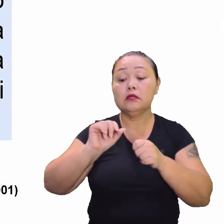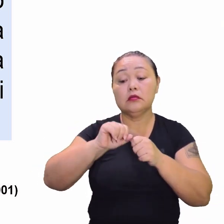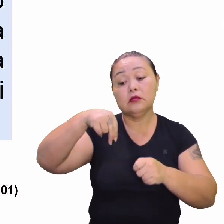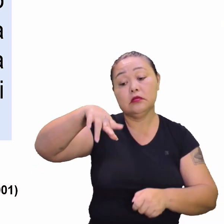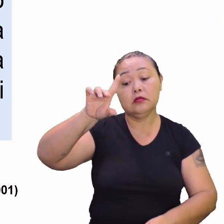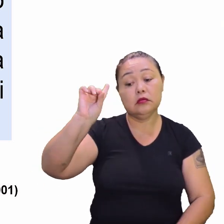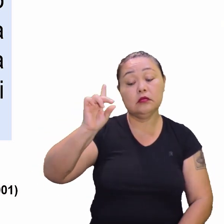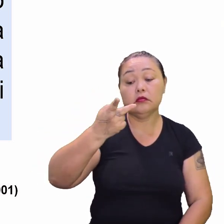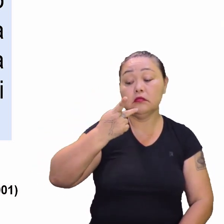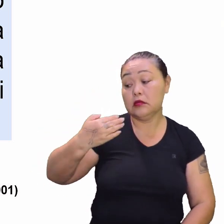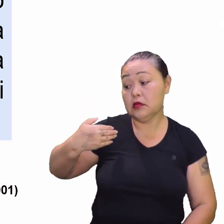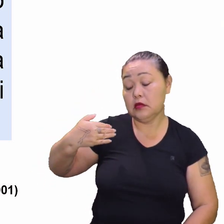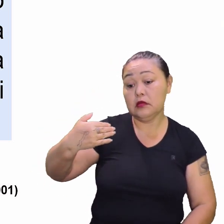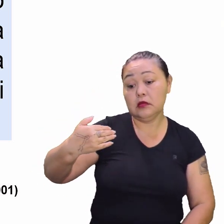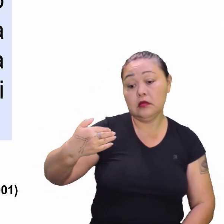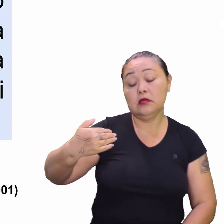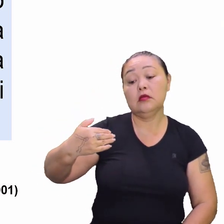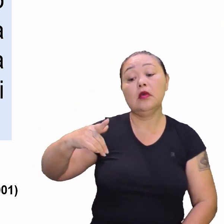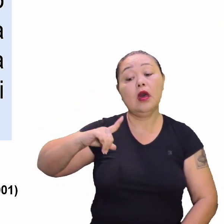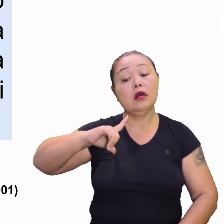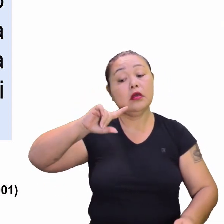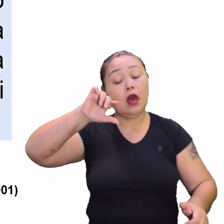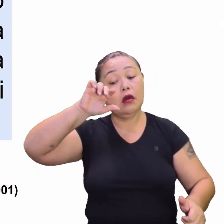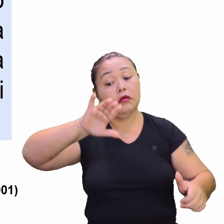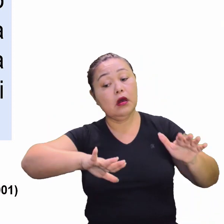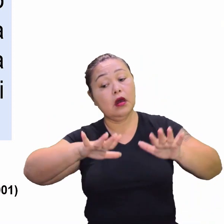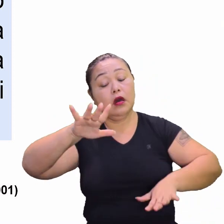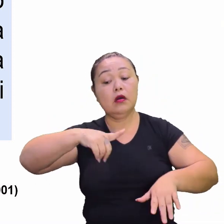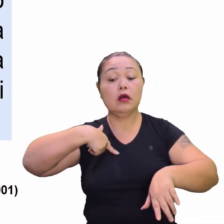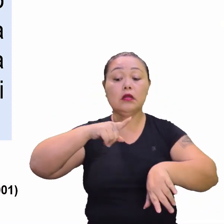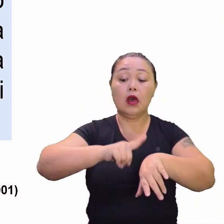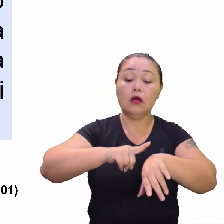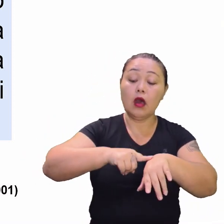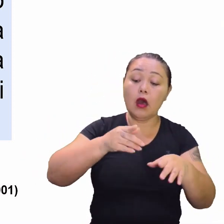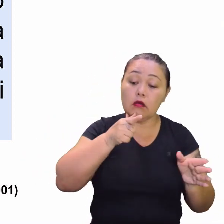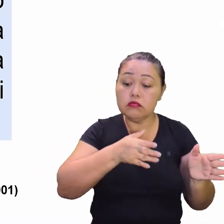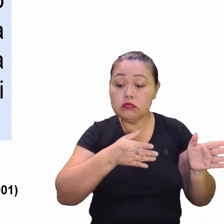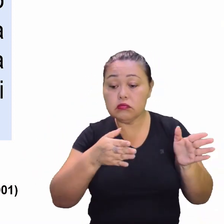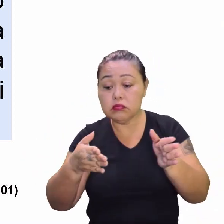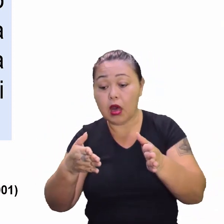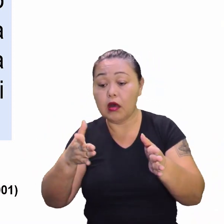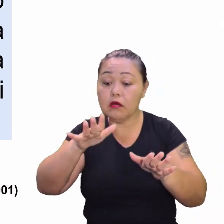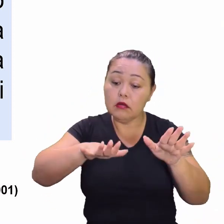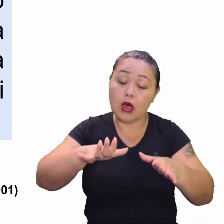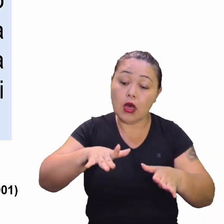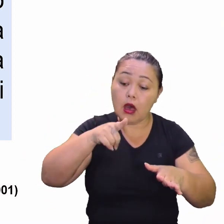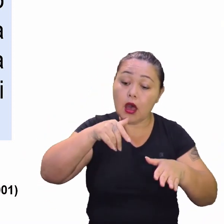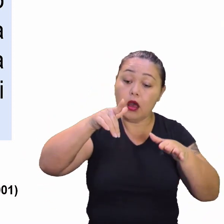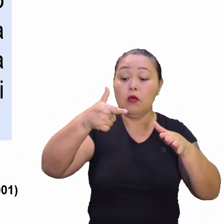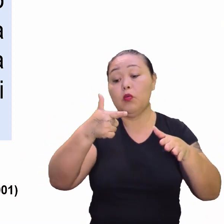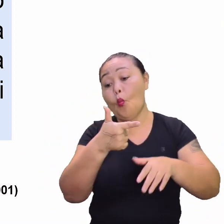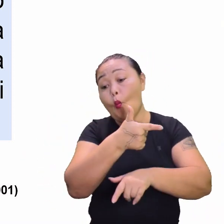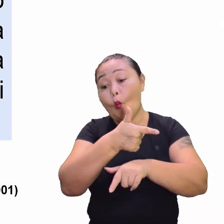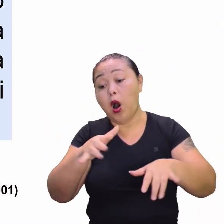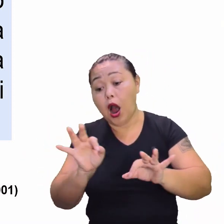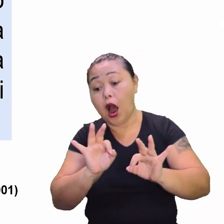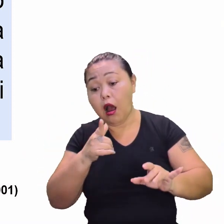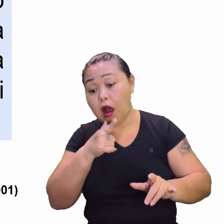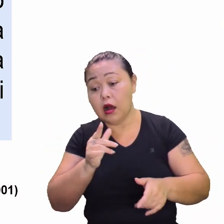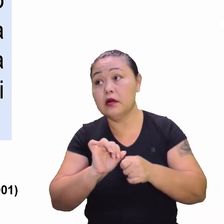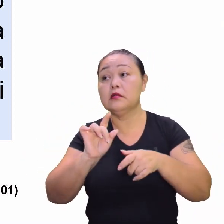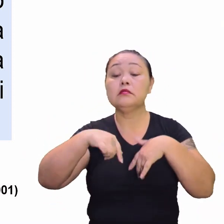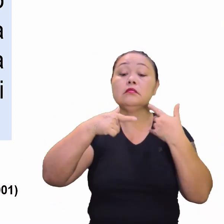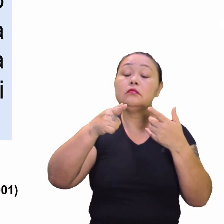rios do Nordeste que falamos há pouco. São intermitentes. Intermitentes ou temporários também são chamados. Temporários, exatamente. Muito bem. Beleza, então